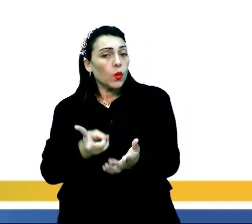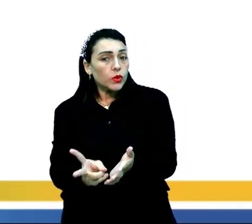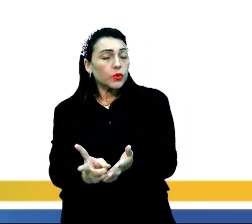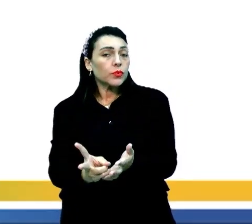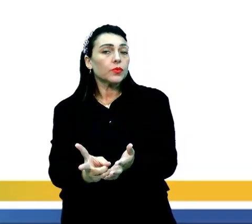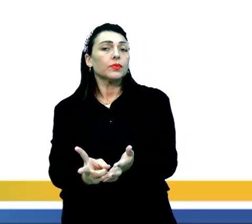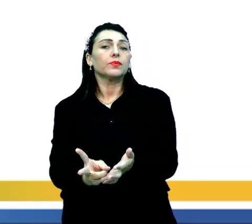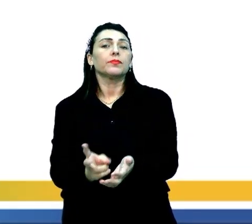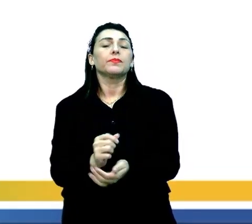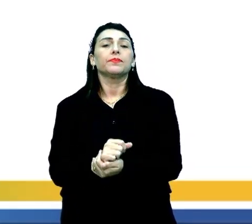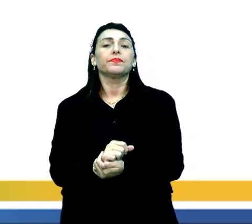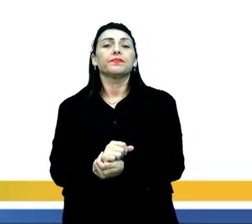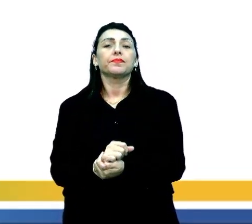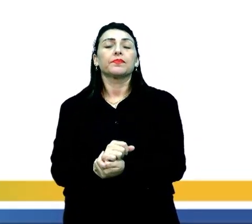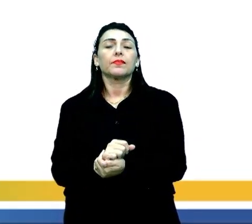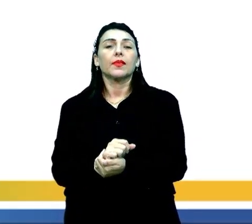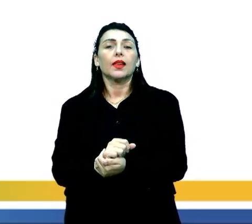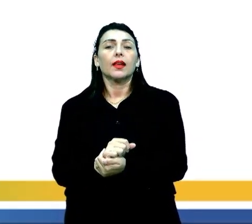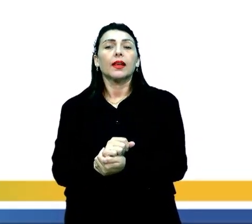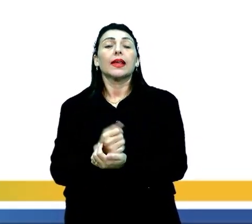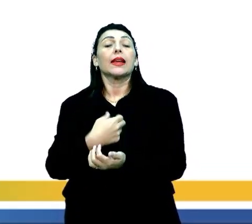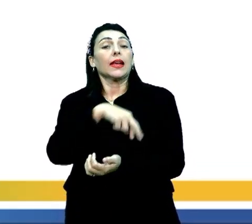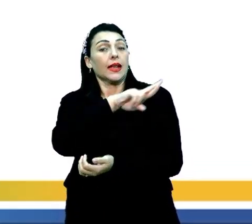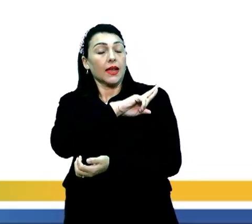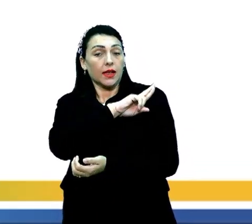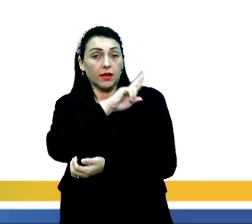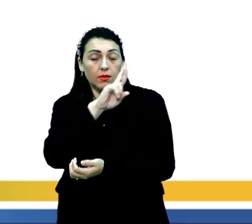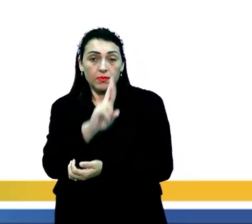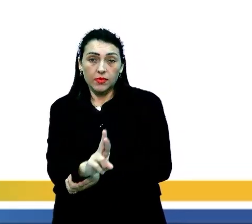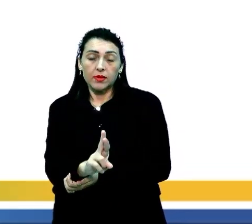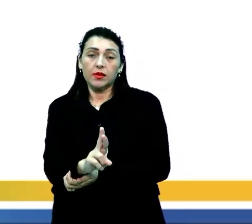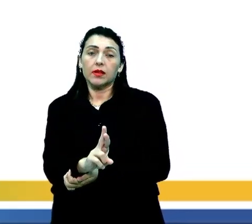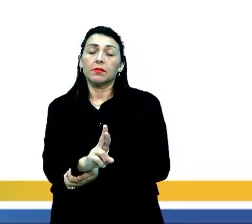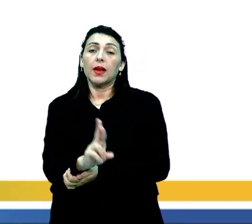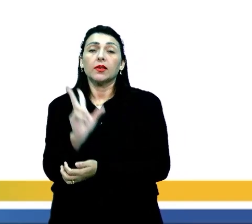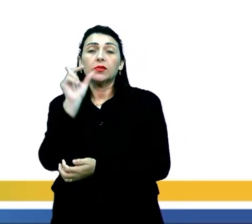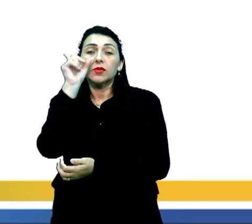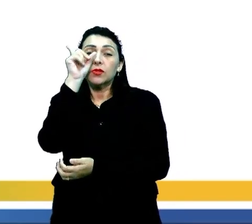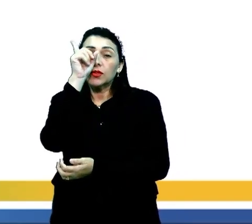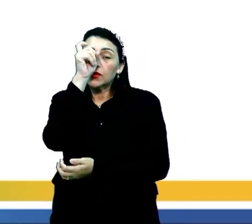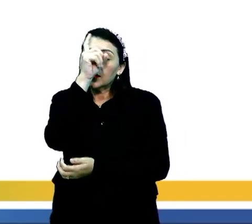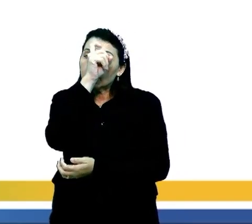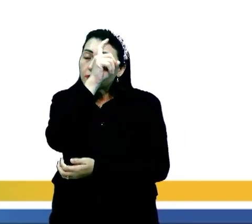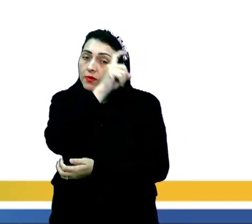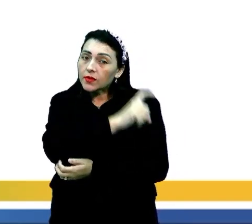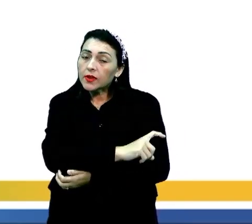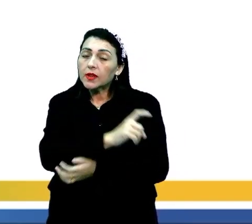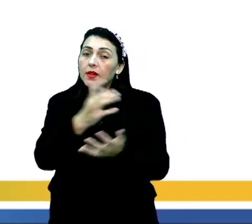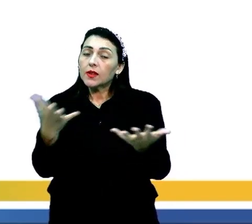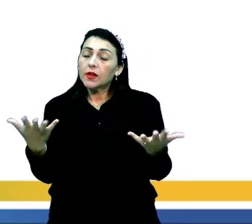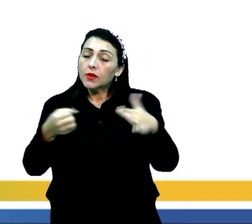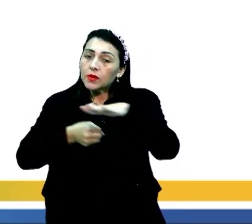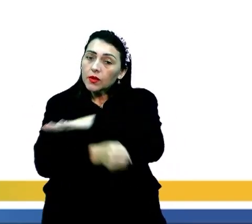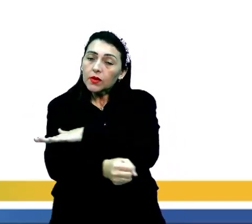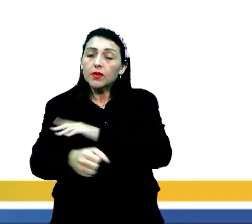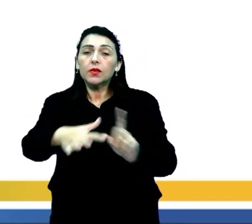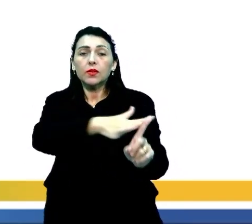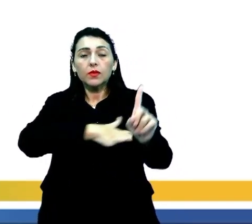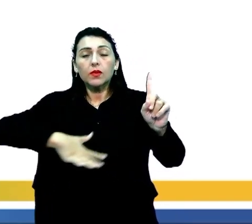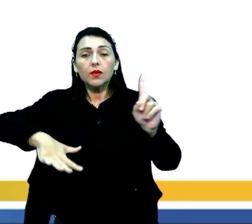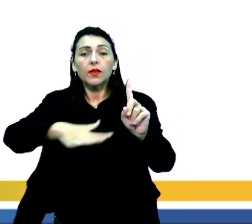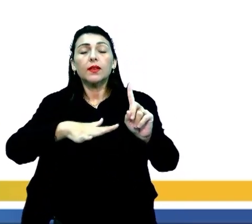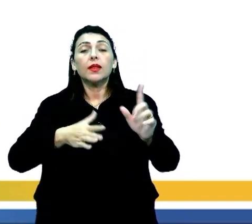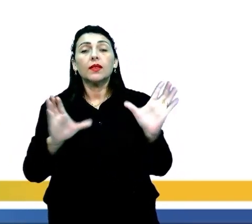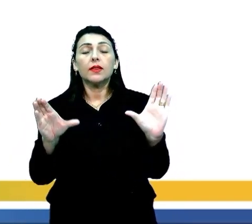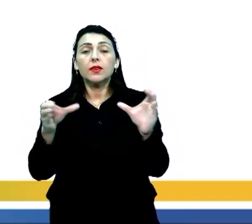continuo. A qual é responsável pela dificuldade de inserção social desse